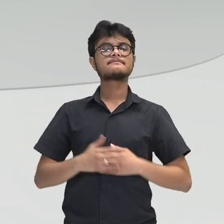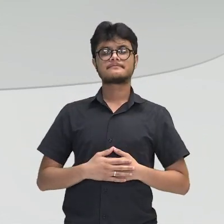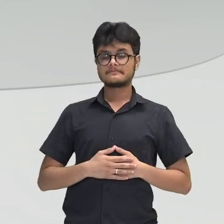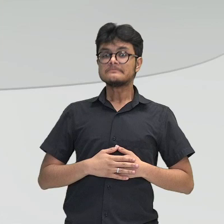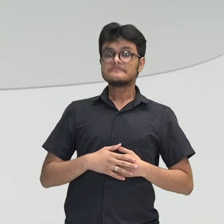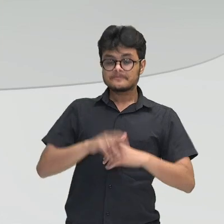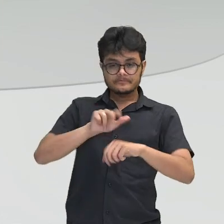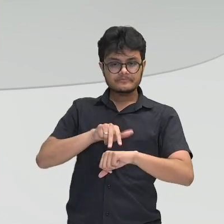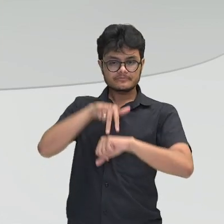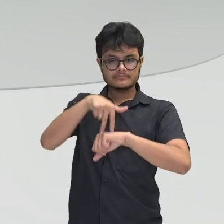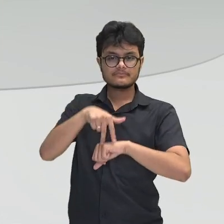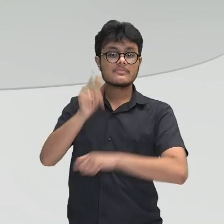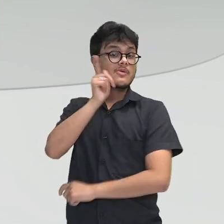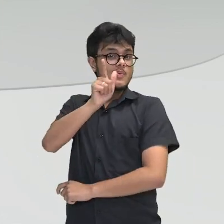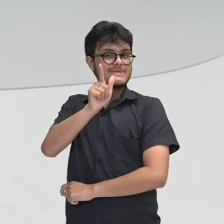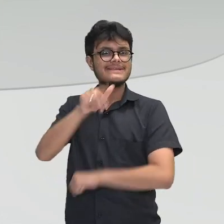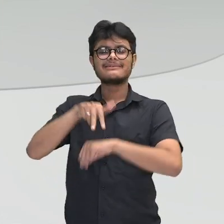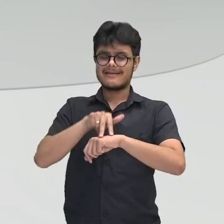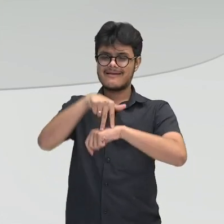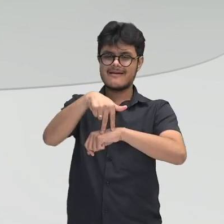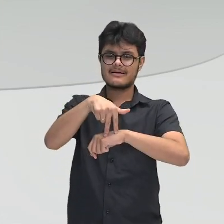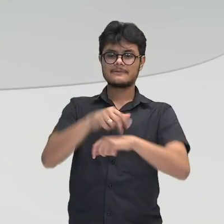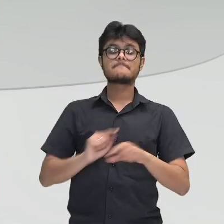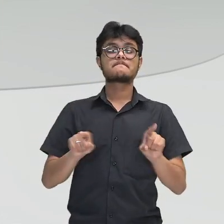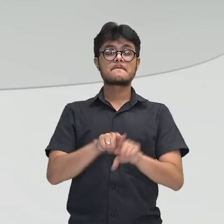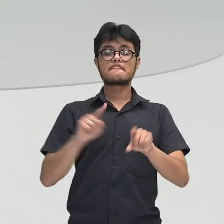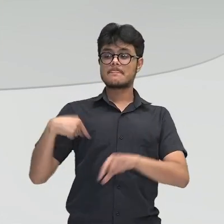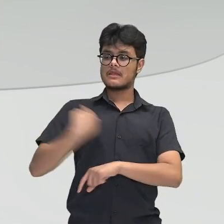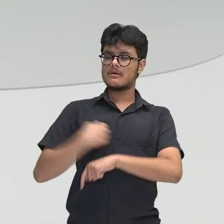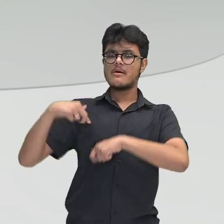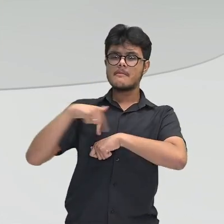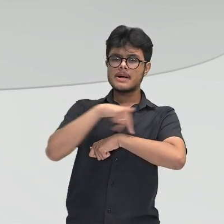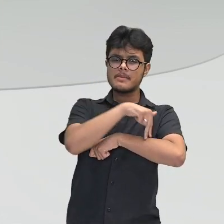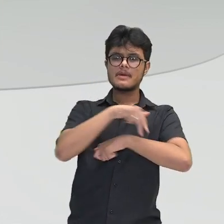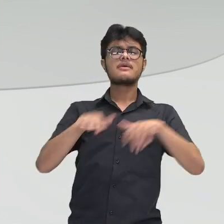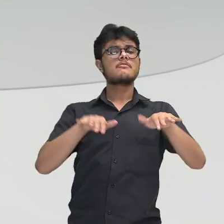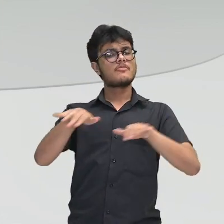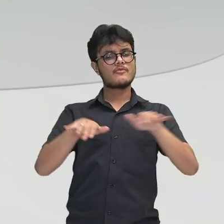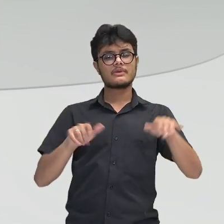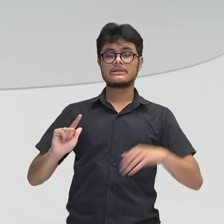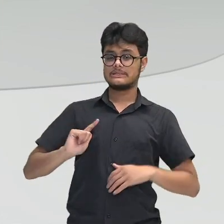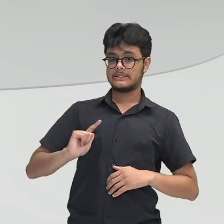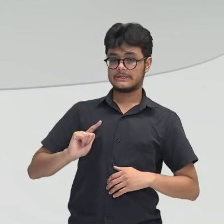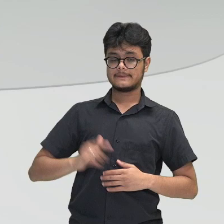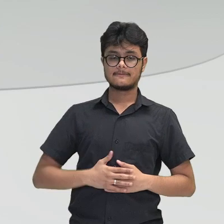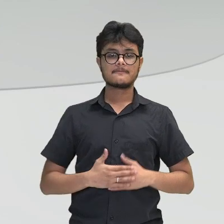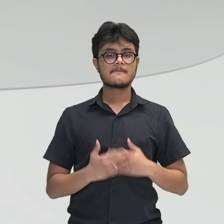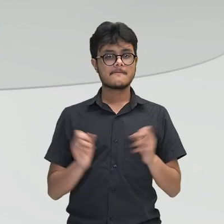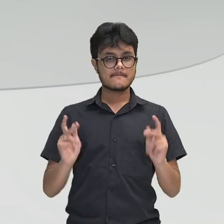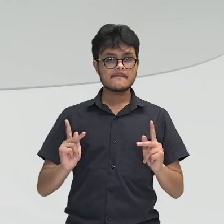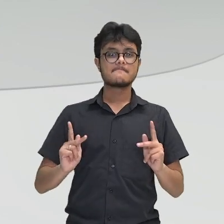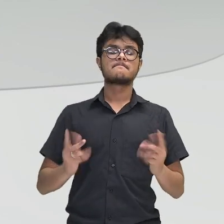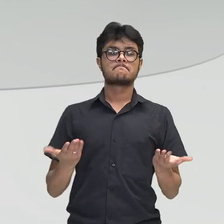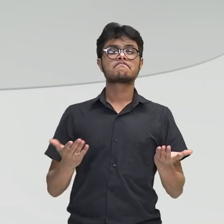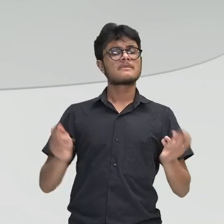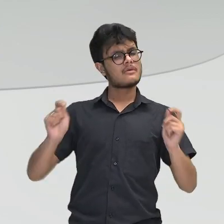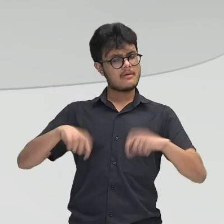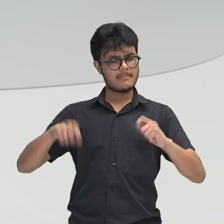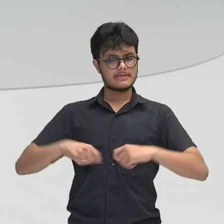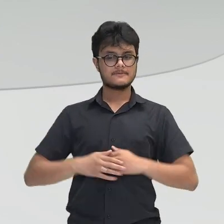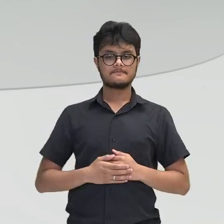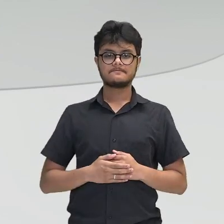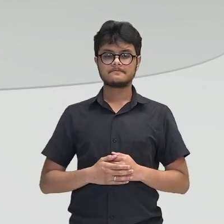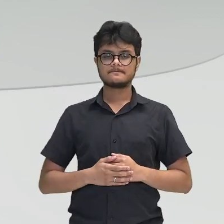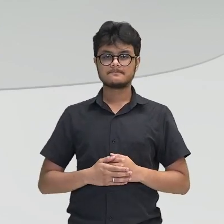que também permitem que a gente consiga se locomover, né? Consiga se mover,